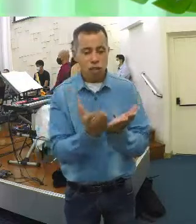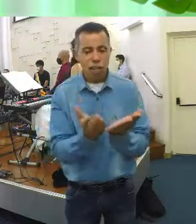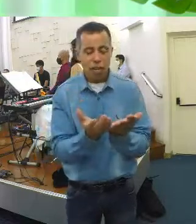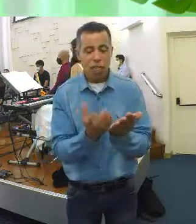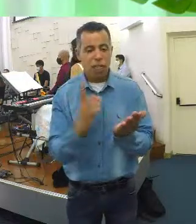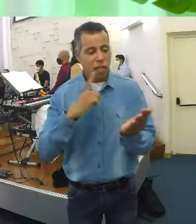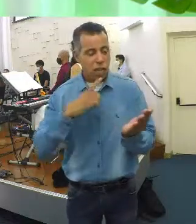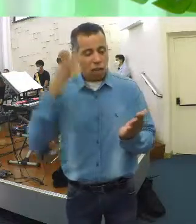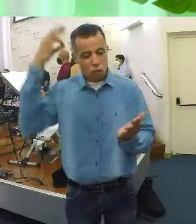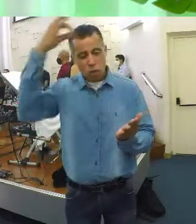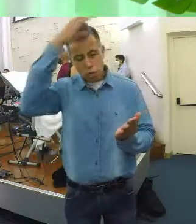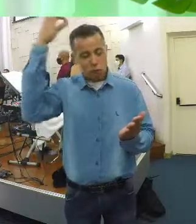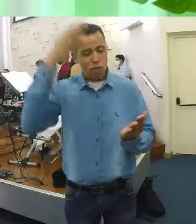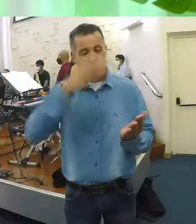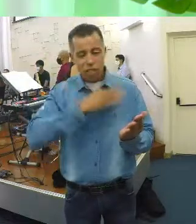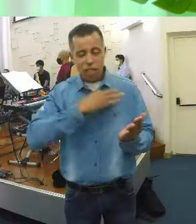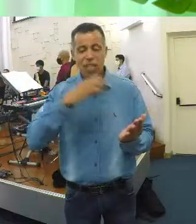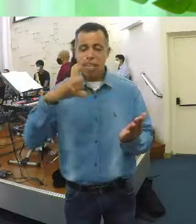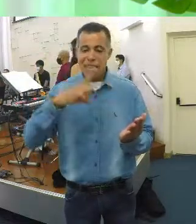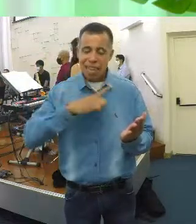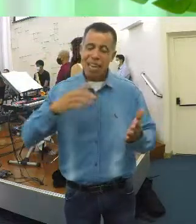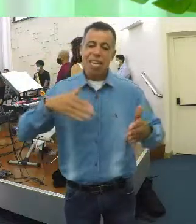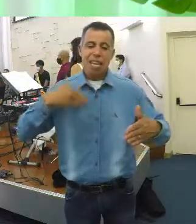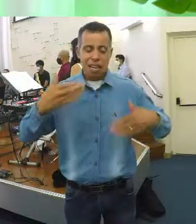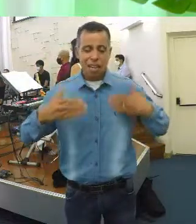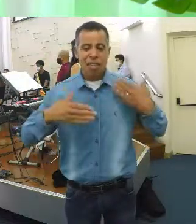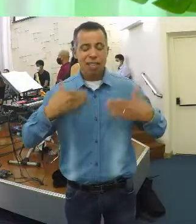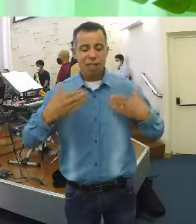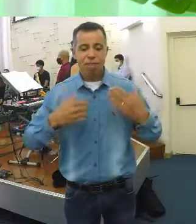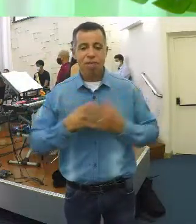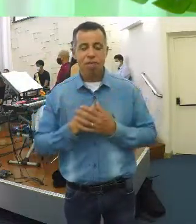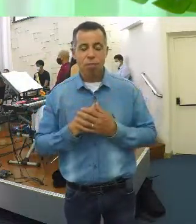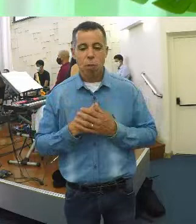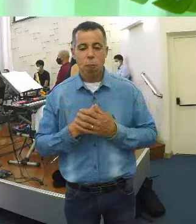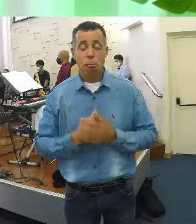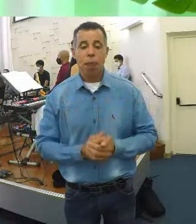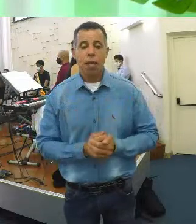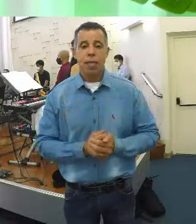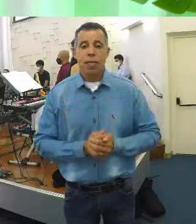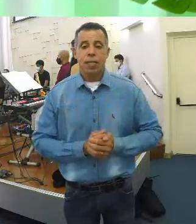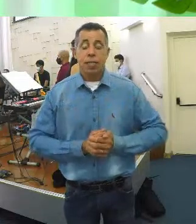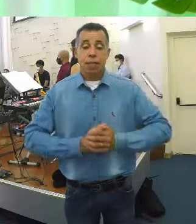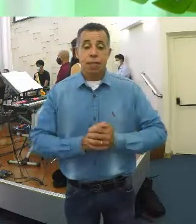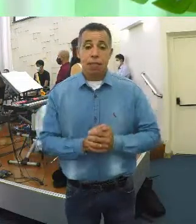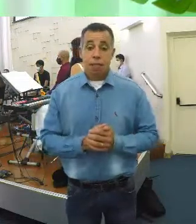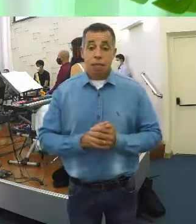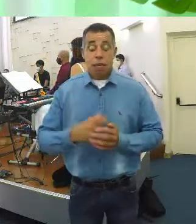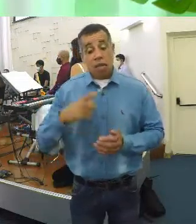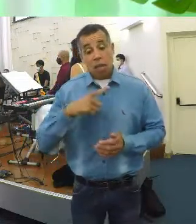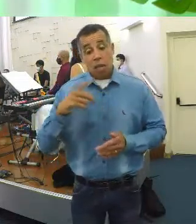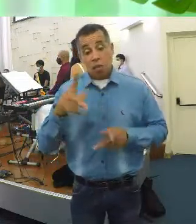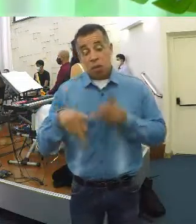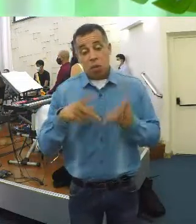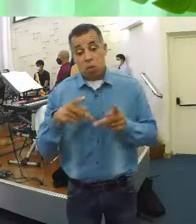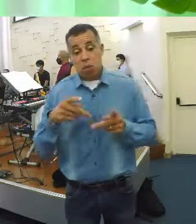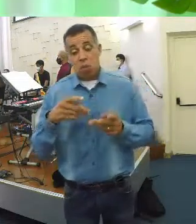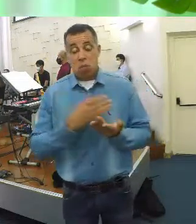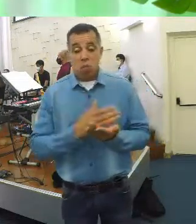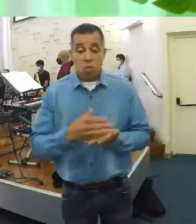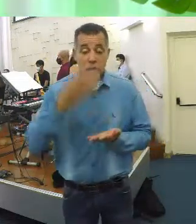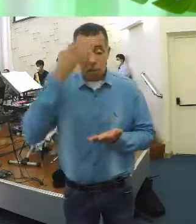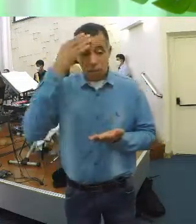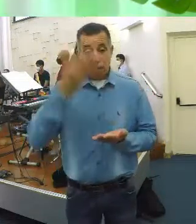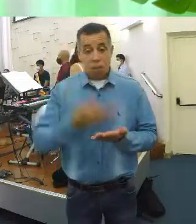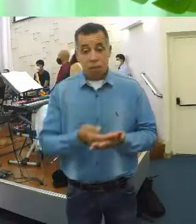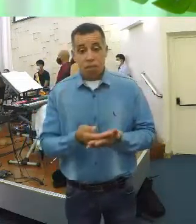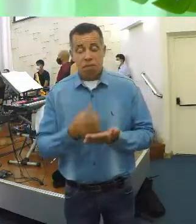por meio da fé, você terá dificuldade em concordar comigo. Há pessoas que começam a acreditar que